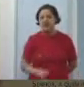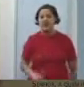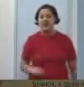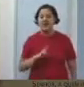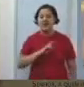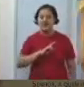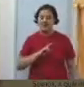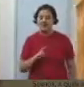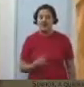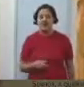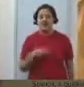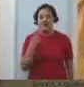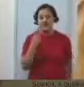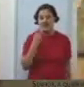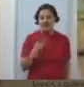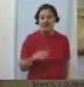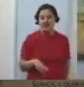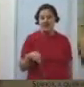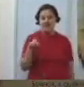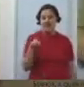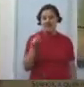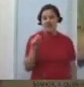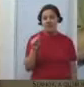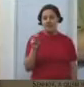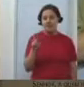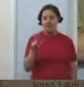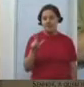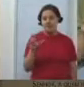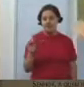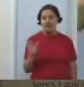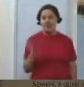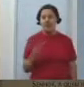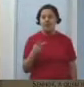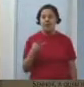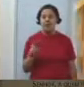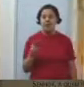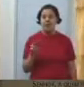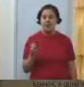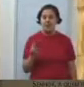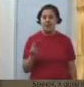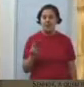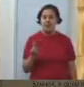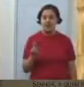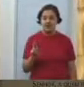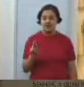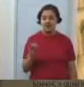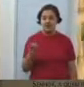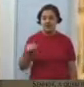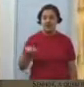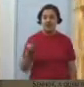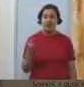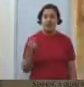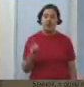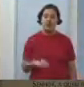Palhaço. O outro chamava Pedrinho. Eles foram fazer a casa.